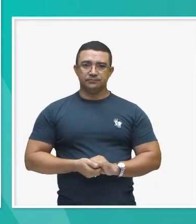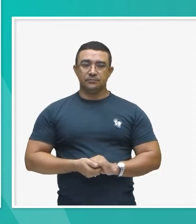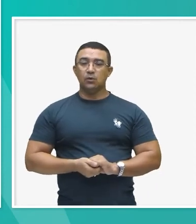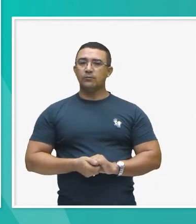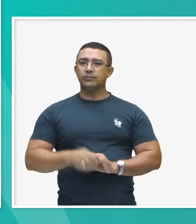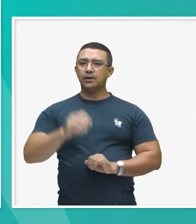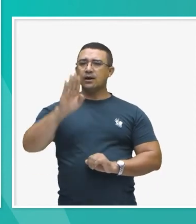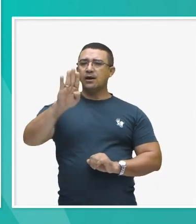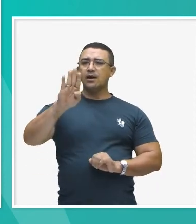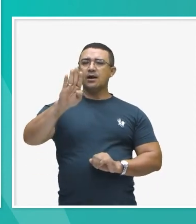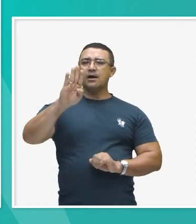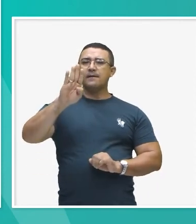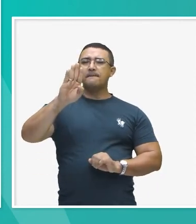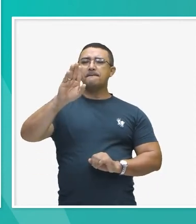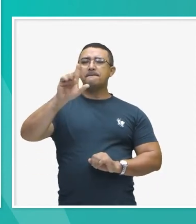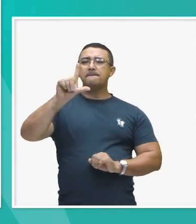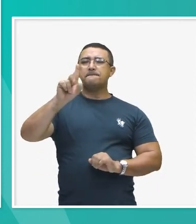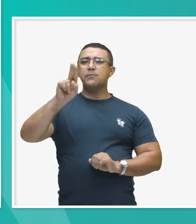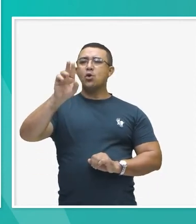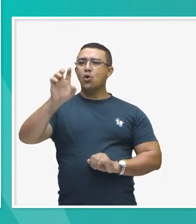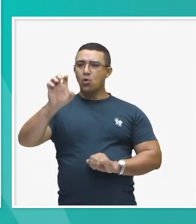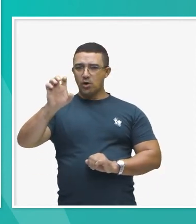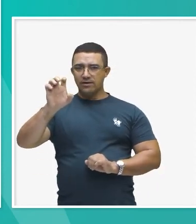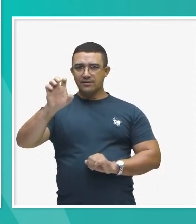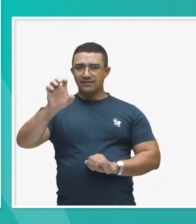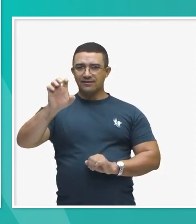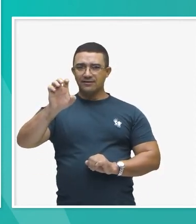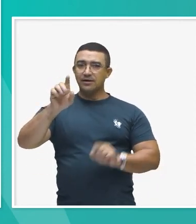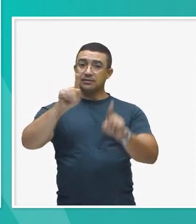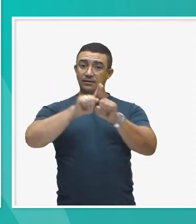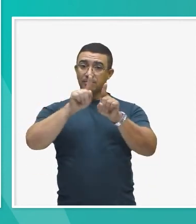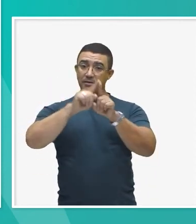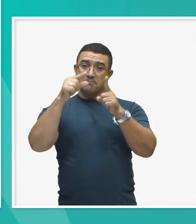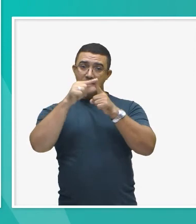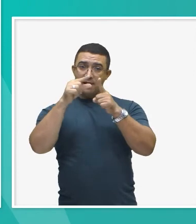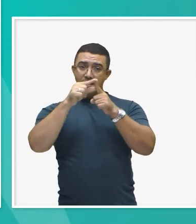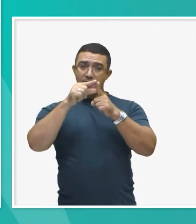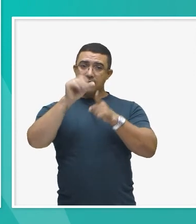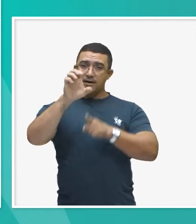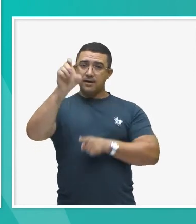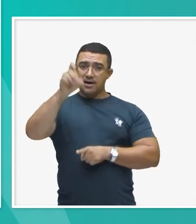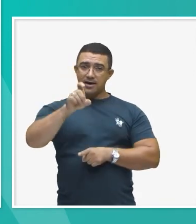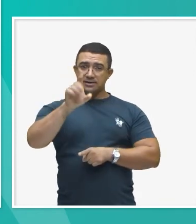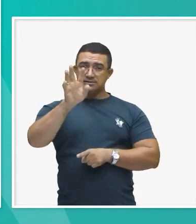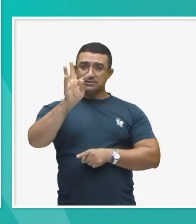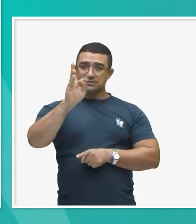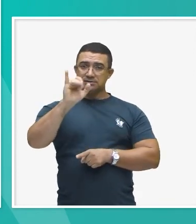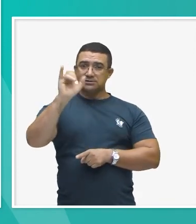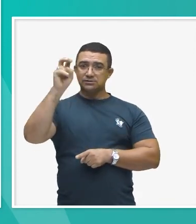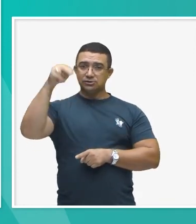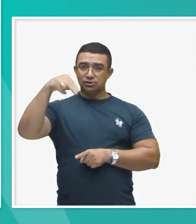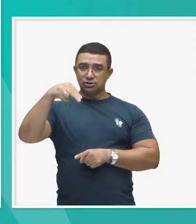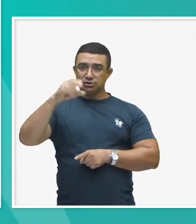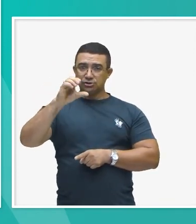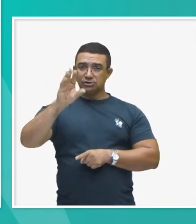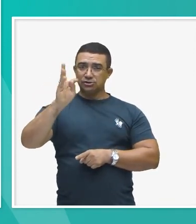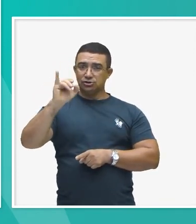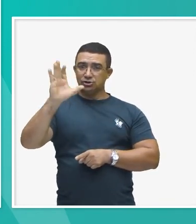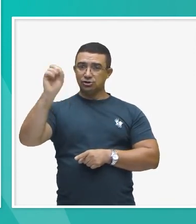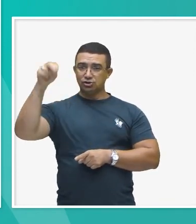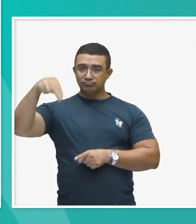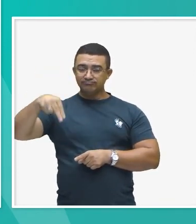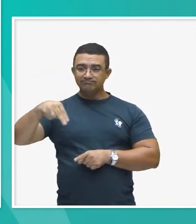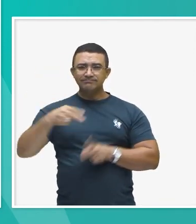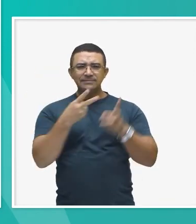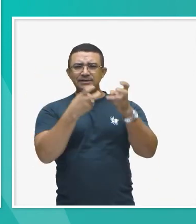foram destacadas de blue, de azul, né? Justamente para que vocês possam ver que, ao perceberem